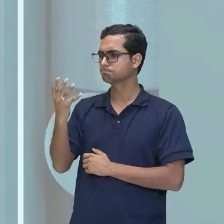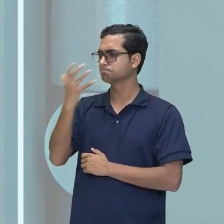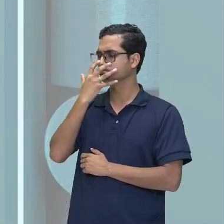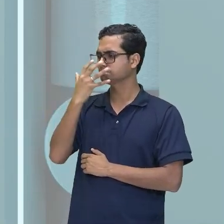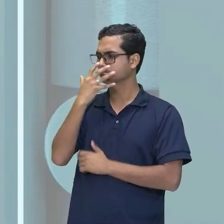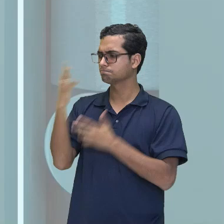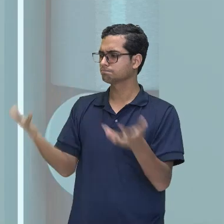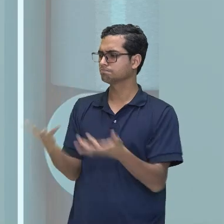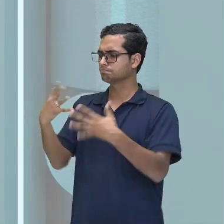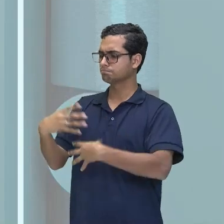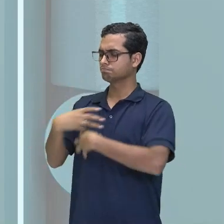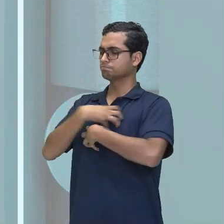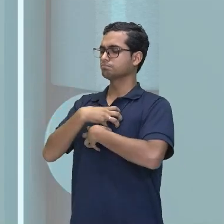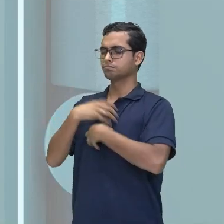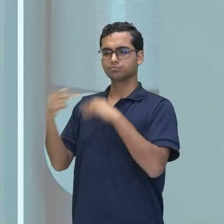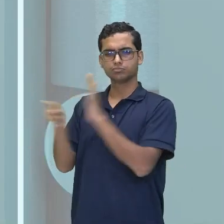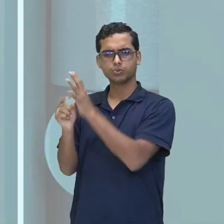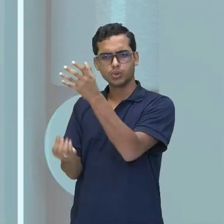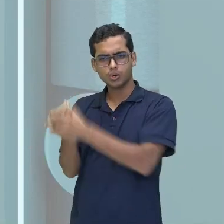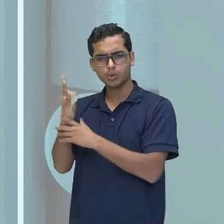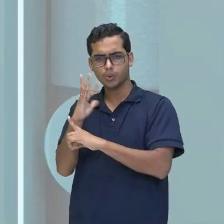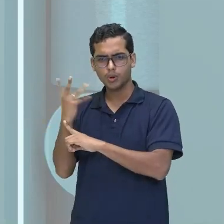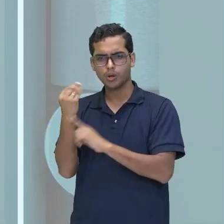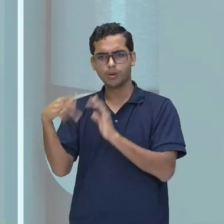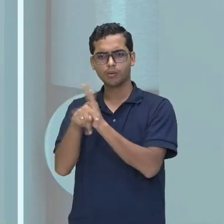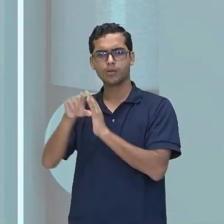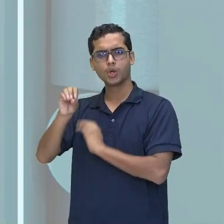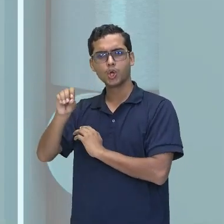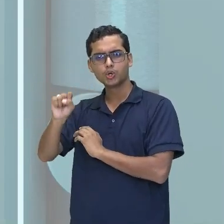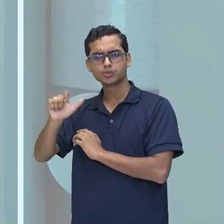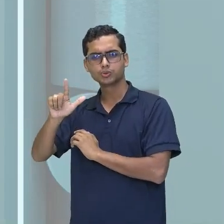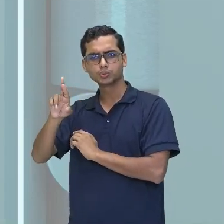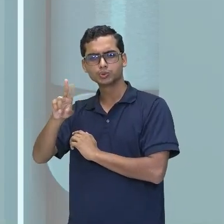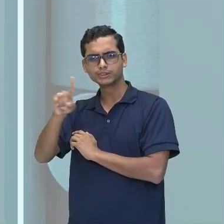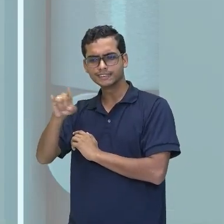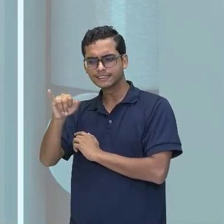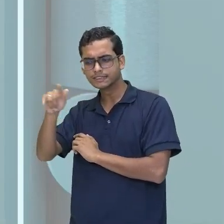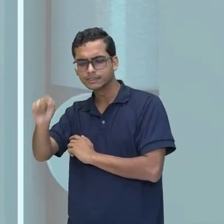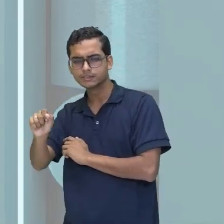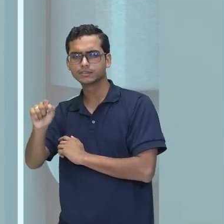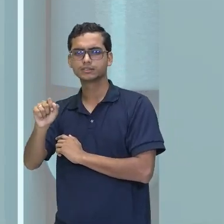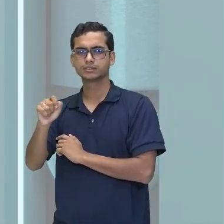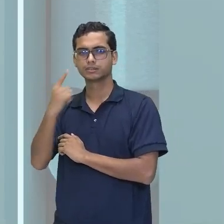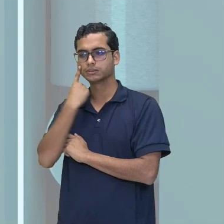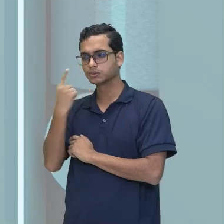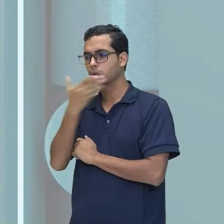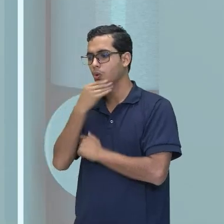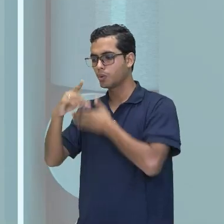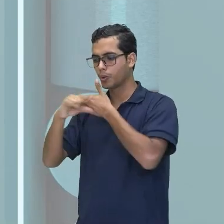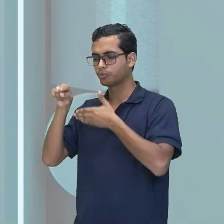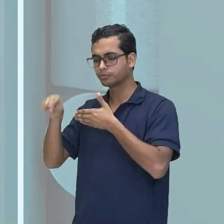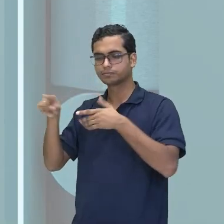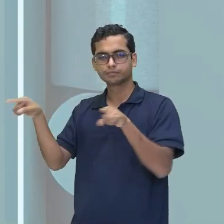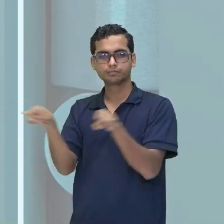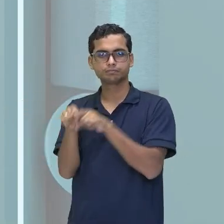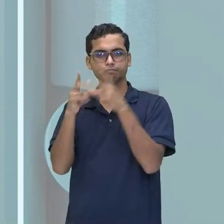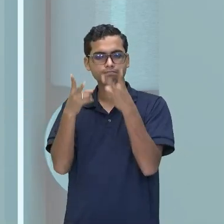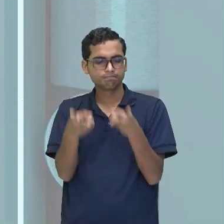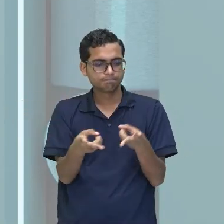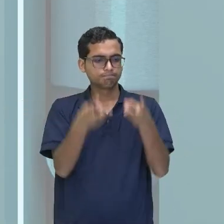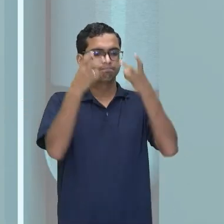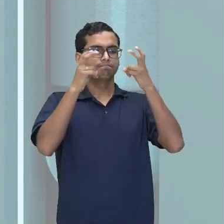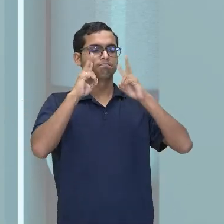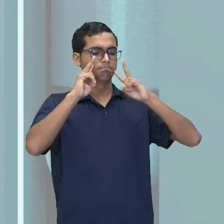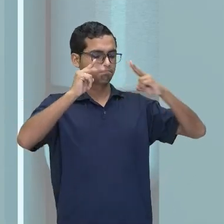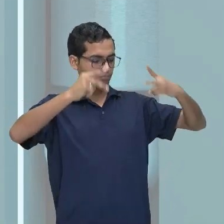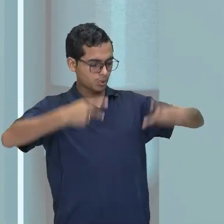artística de Os Lusíadas por Camões para se reconhecer como um poeta. Ele só se reconhece